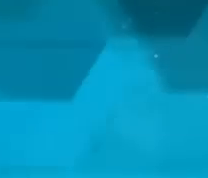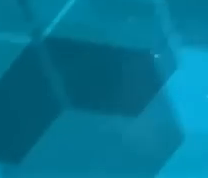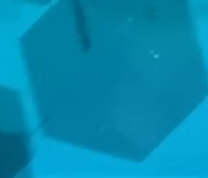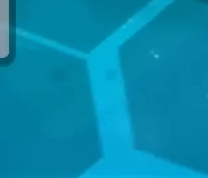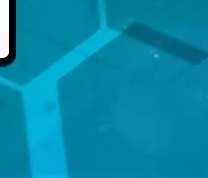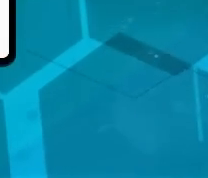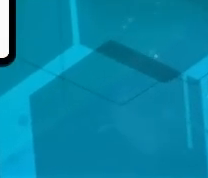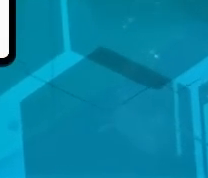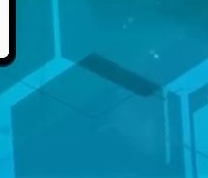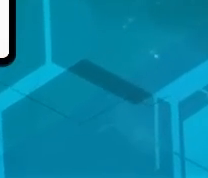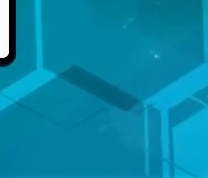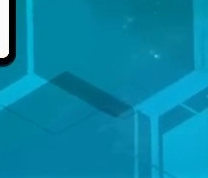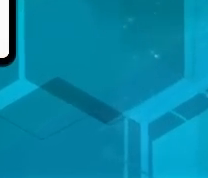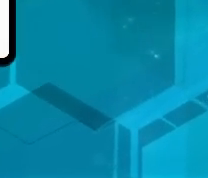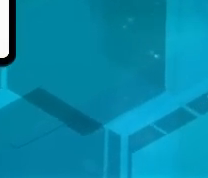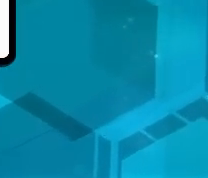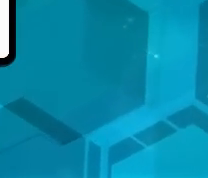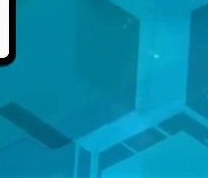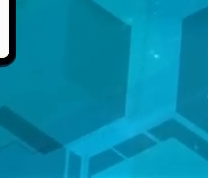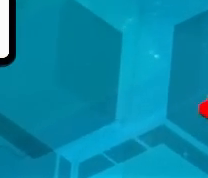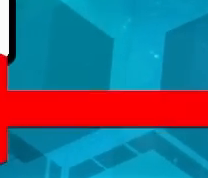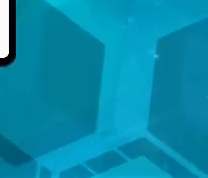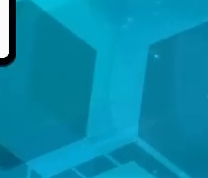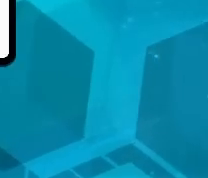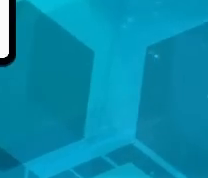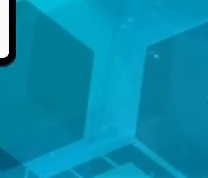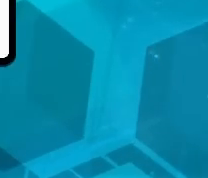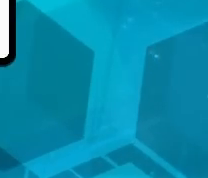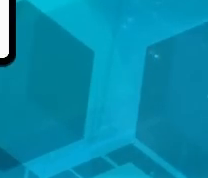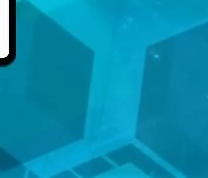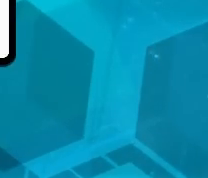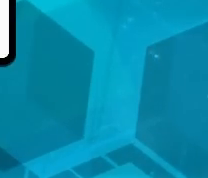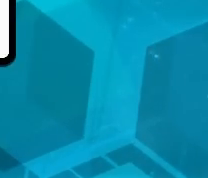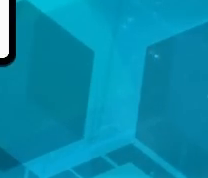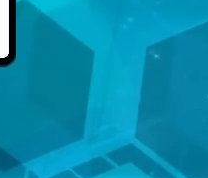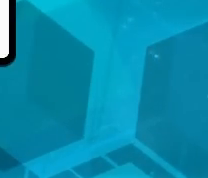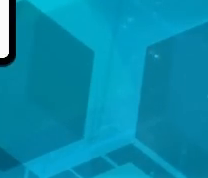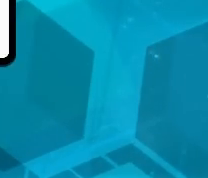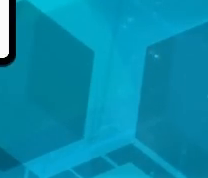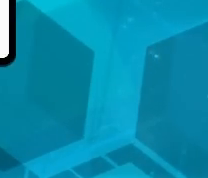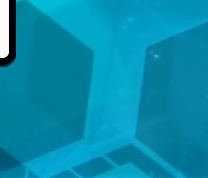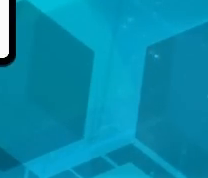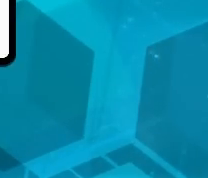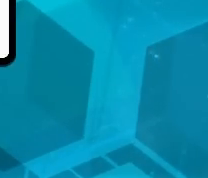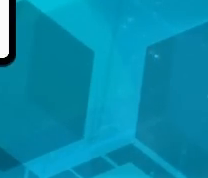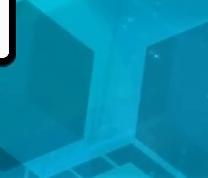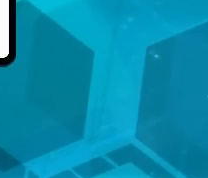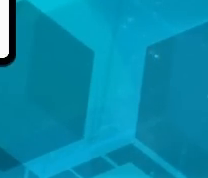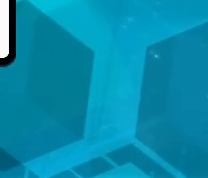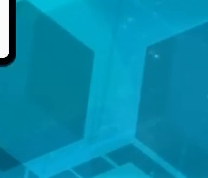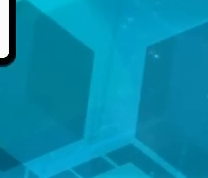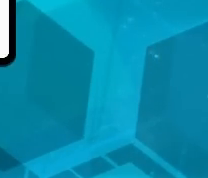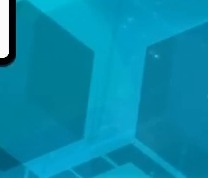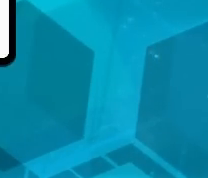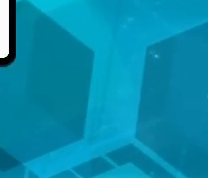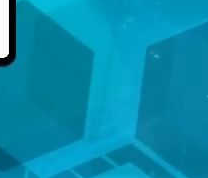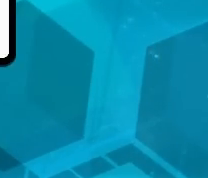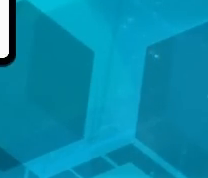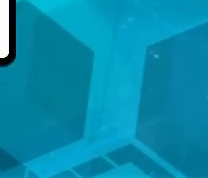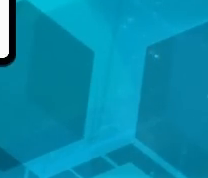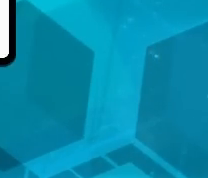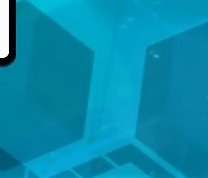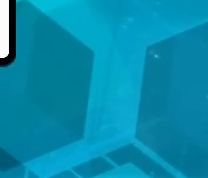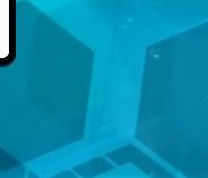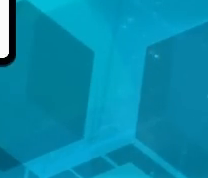Cada candidato terá 30 segundos para fazer a pergunta. O tempo de resposta é de 1 minuto e meio. O tempo de réplica e